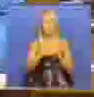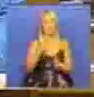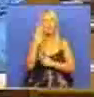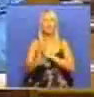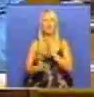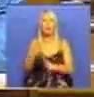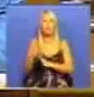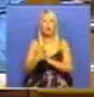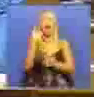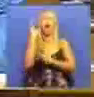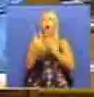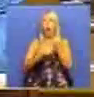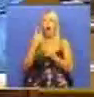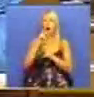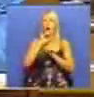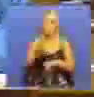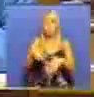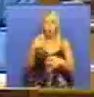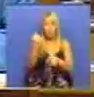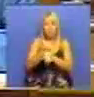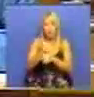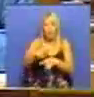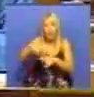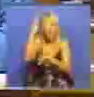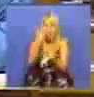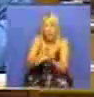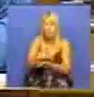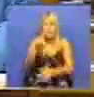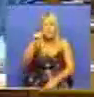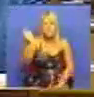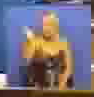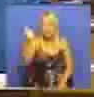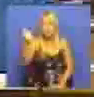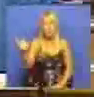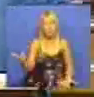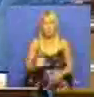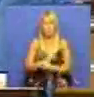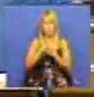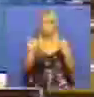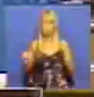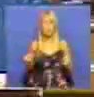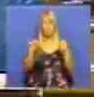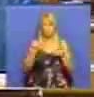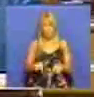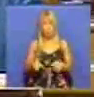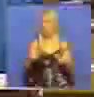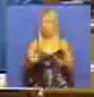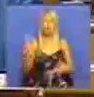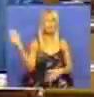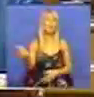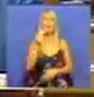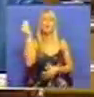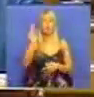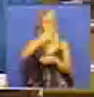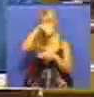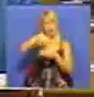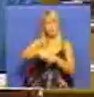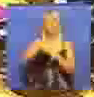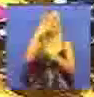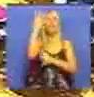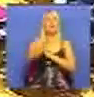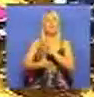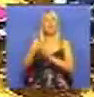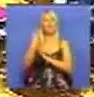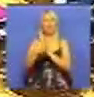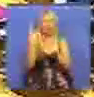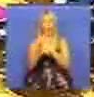alguém pudesse trabalhar até aos 65 anos. Hoje, um jovem na indústria de componentes